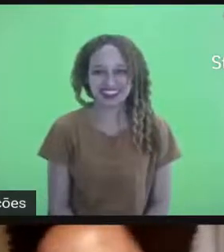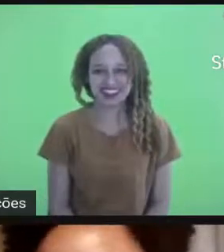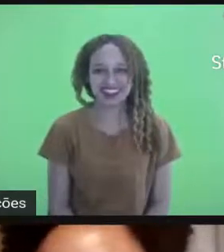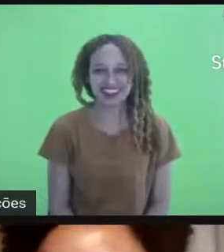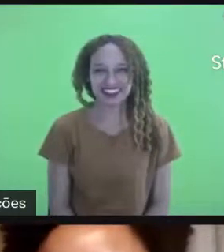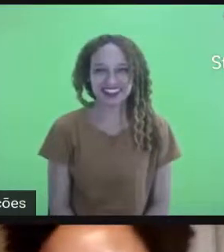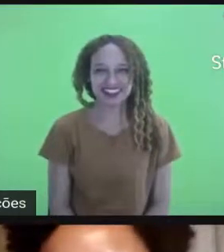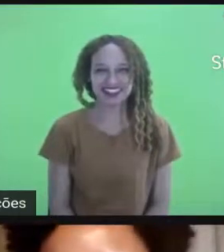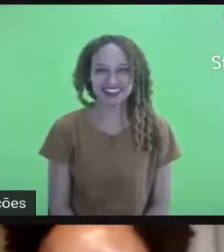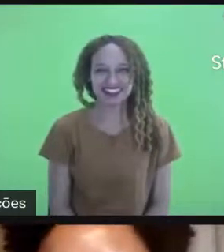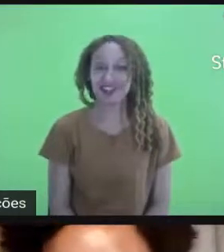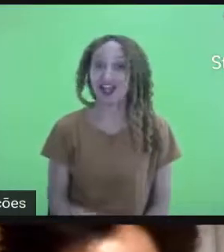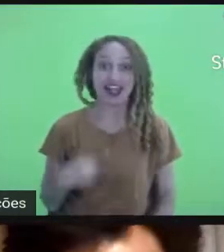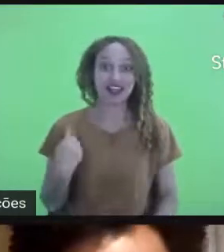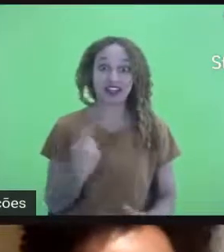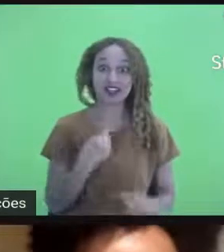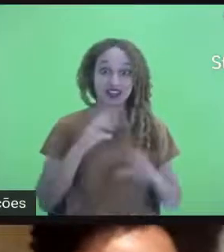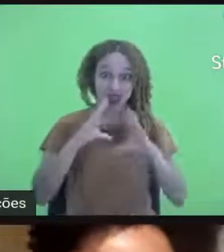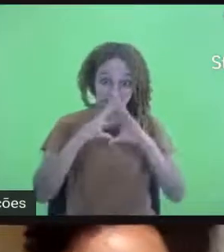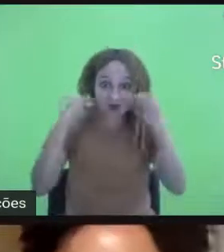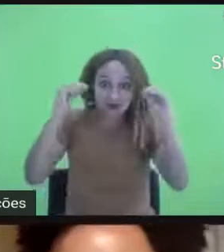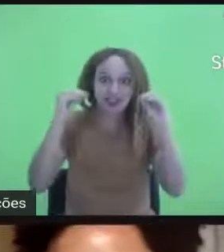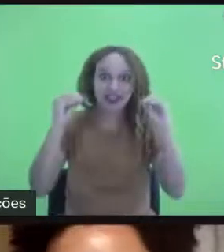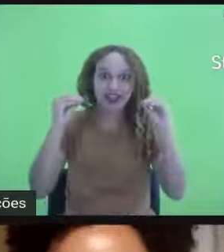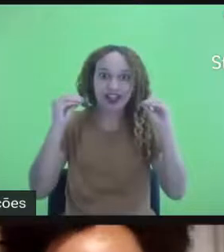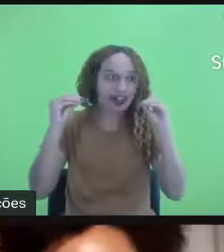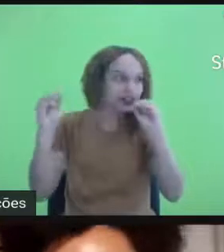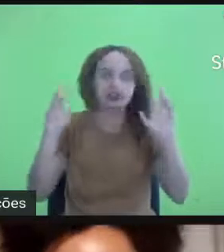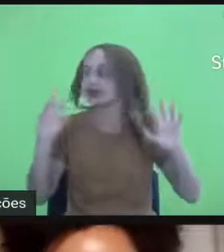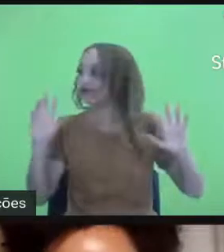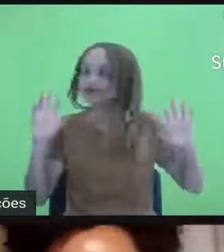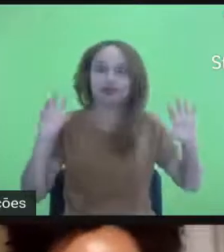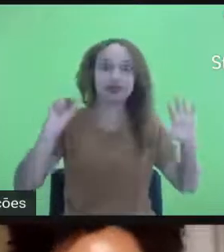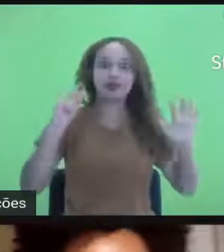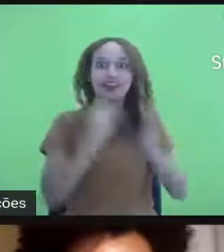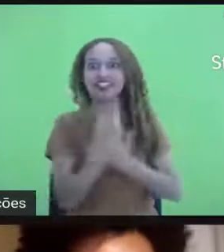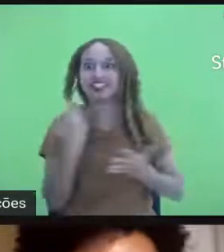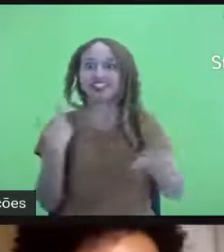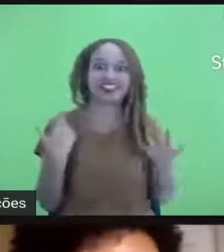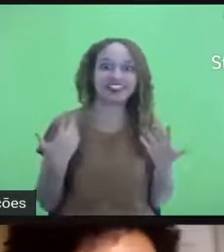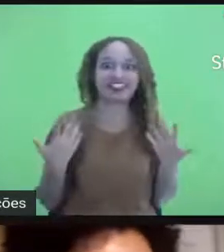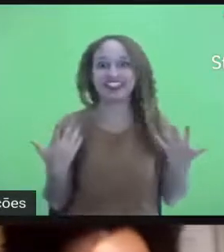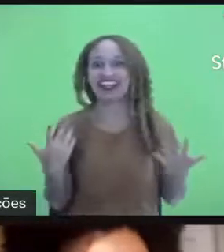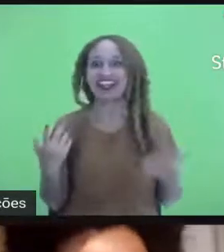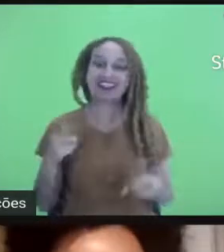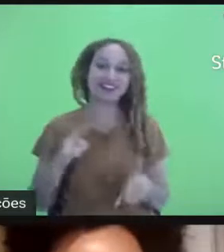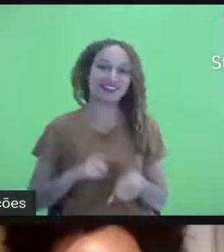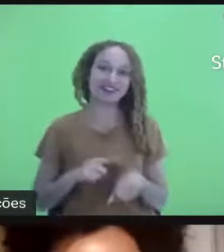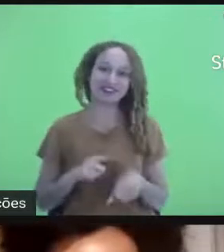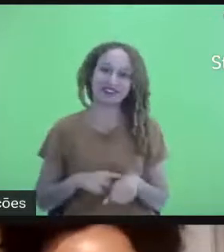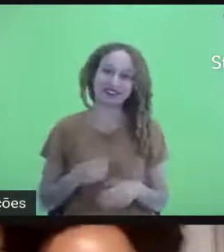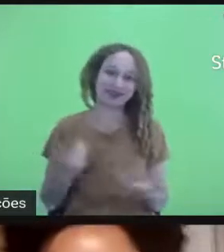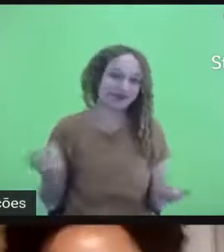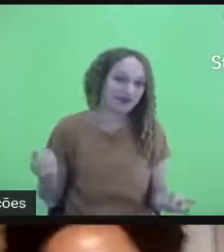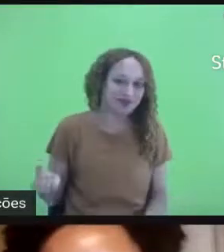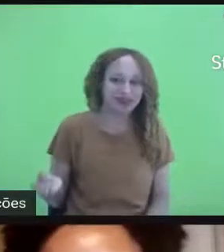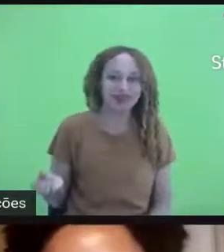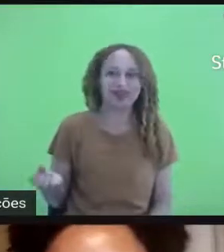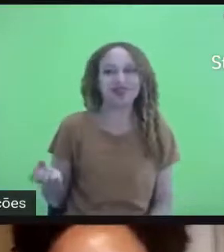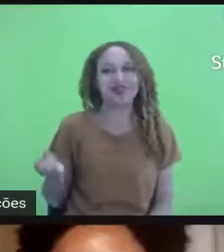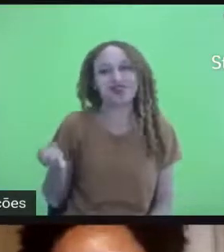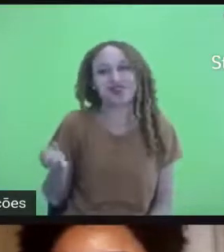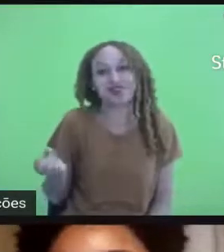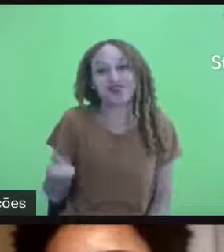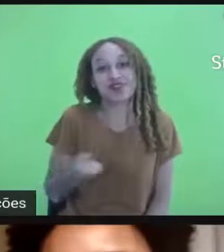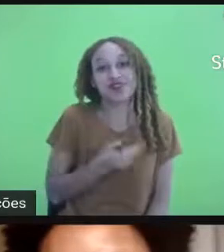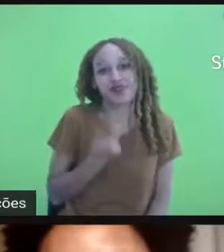A gente cai e nem percebe no meio disso tudo, nesse novo normal. Mas é o que eu estava